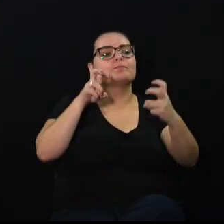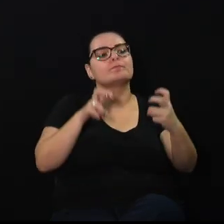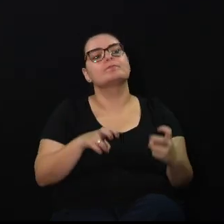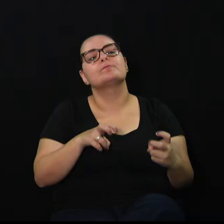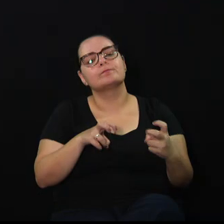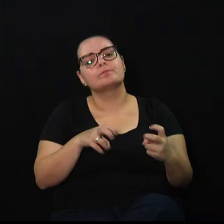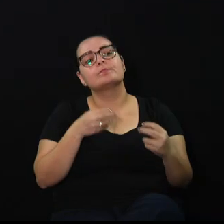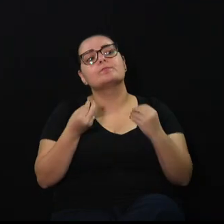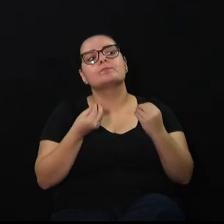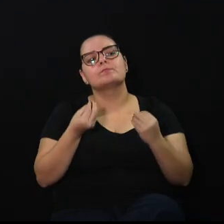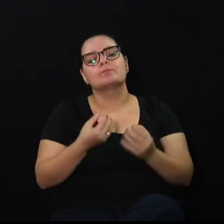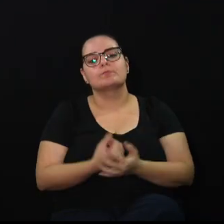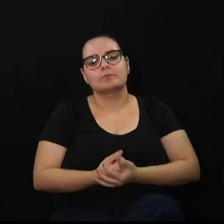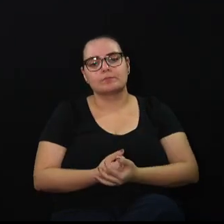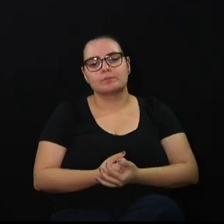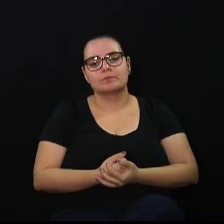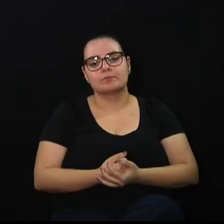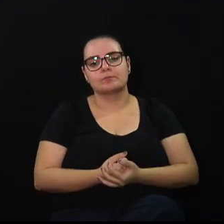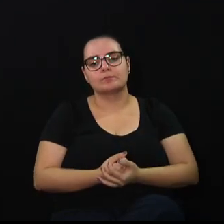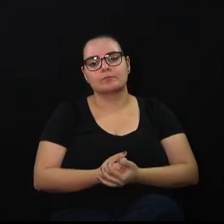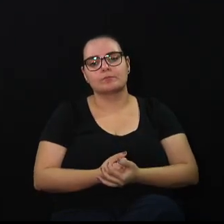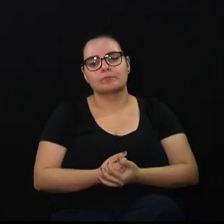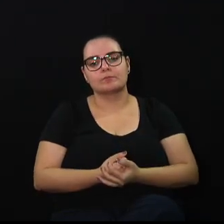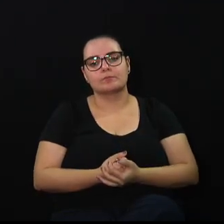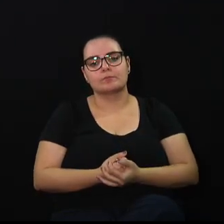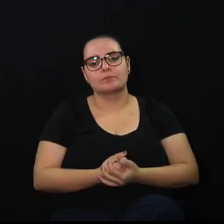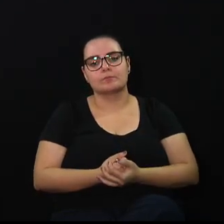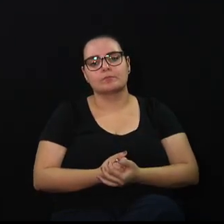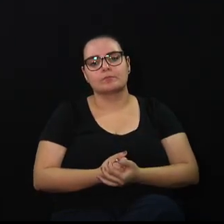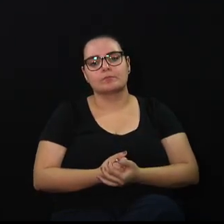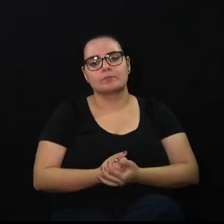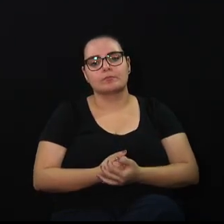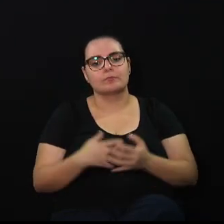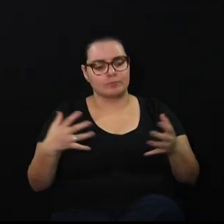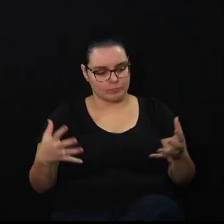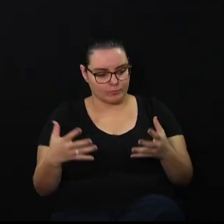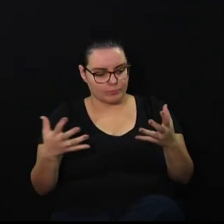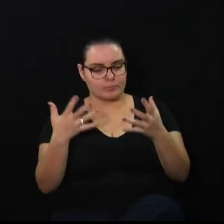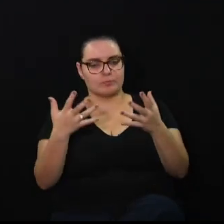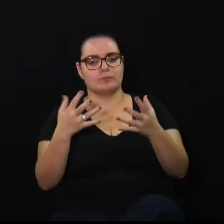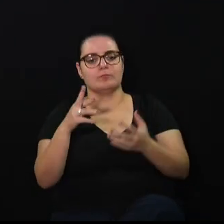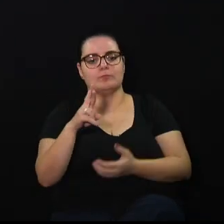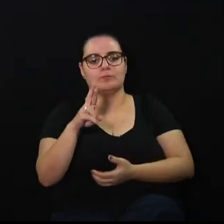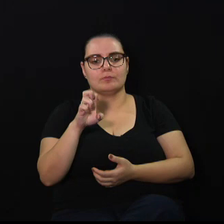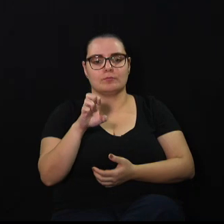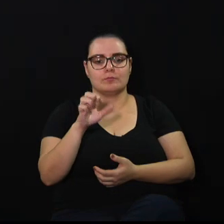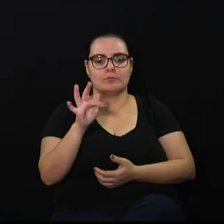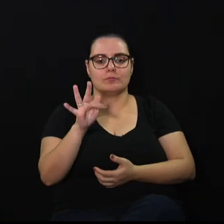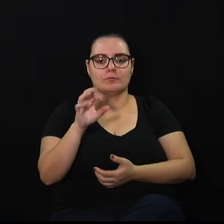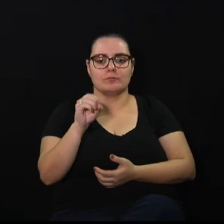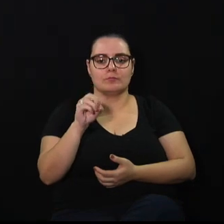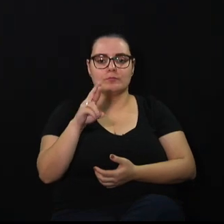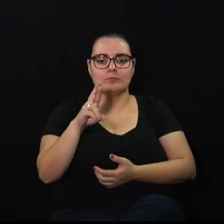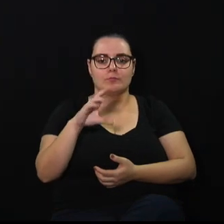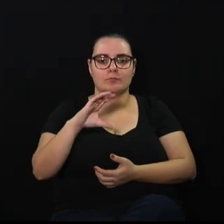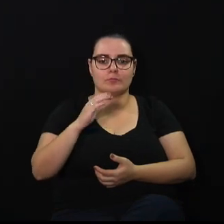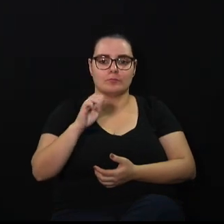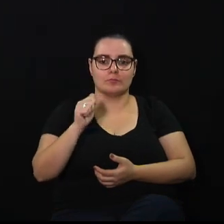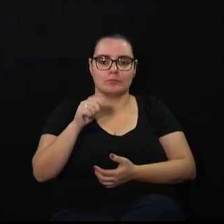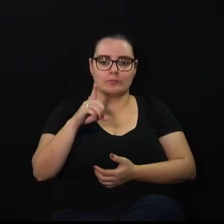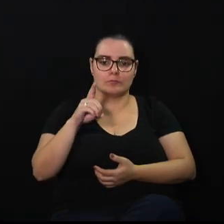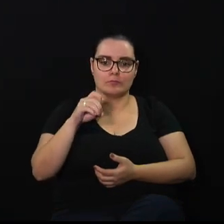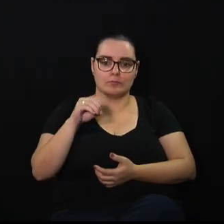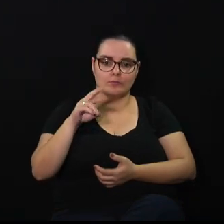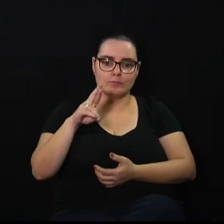é mediante manejo de reforçadores a gente chama né então que são reforçados oris são